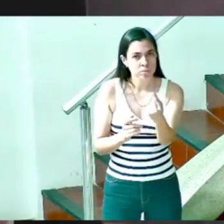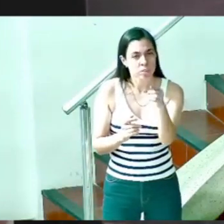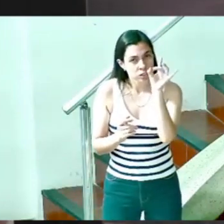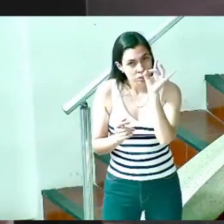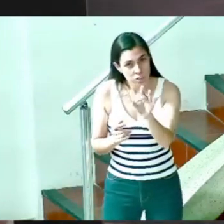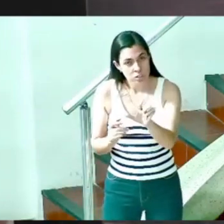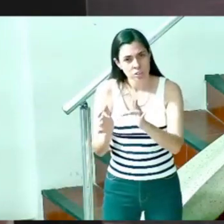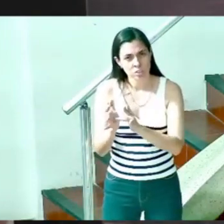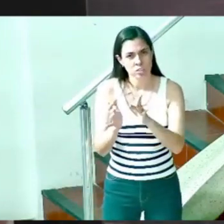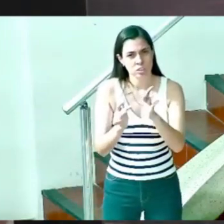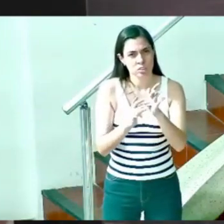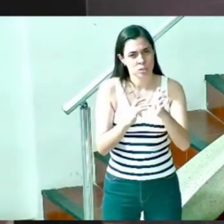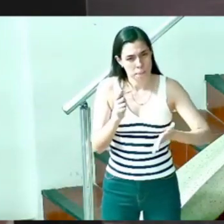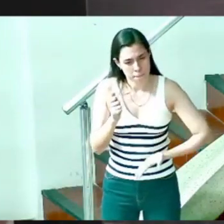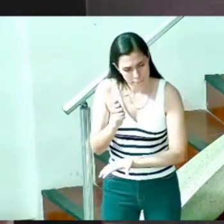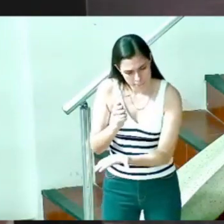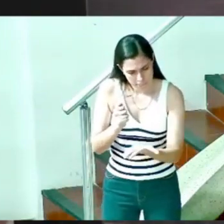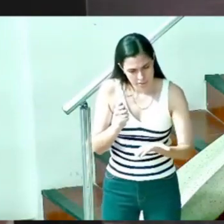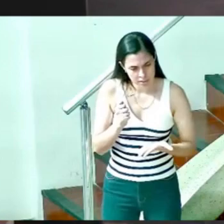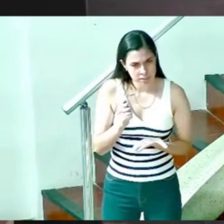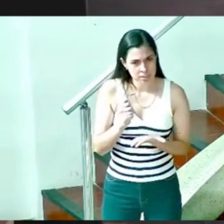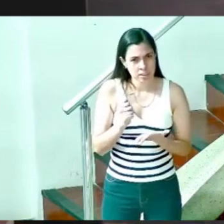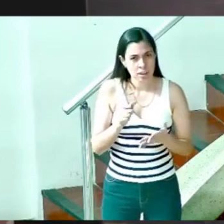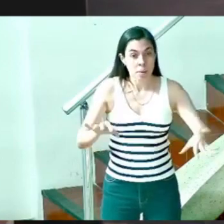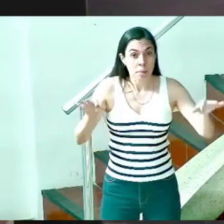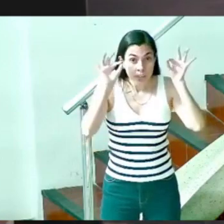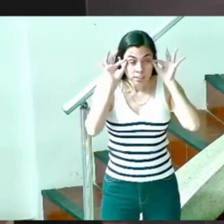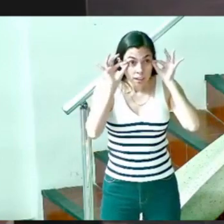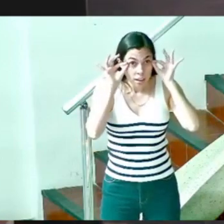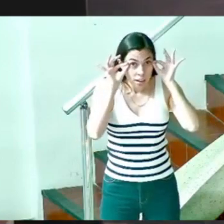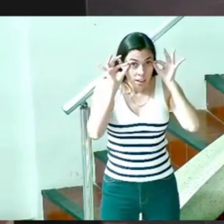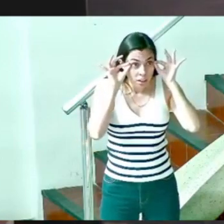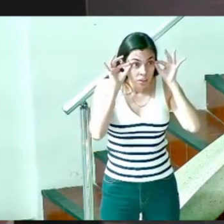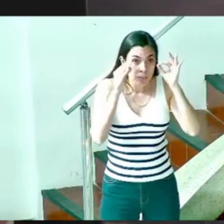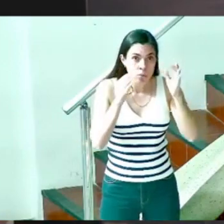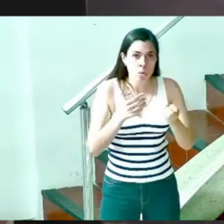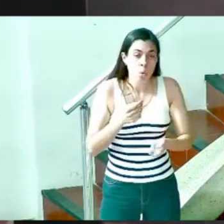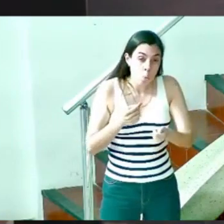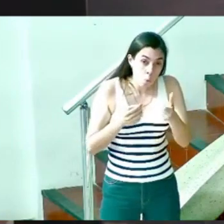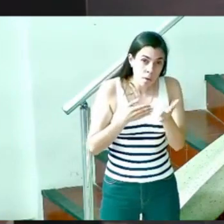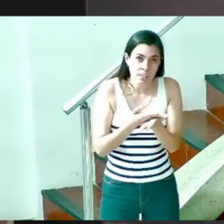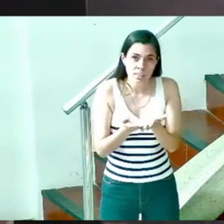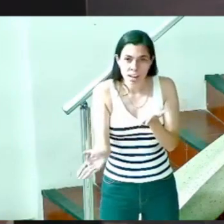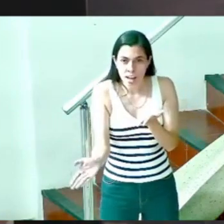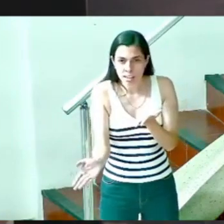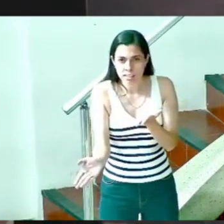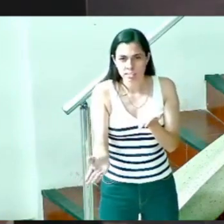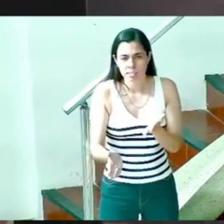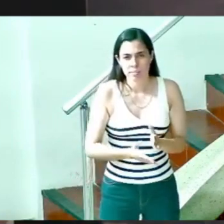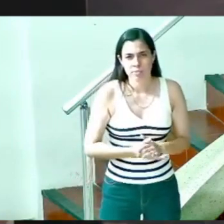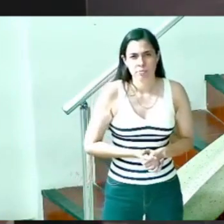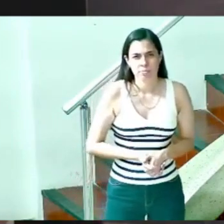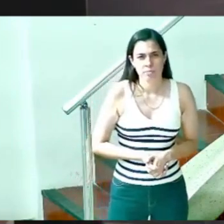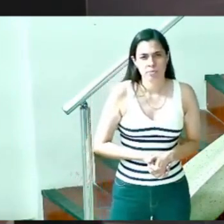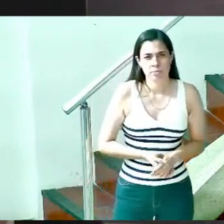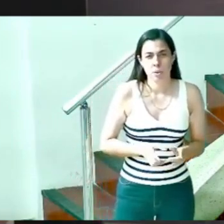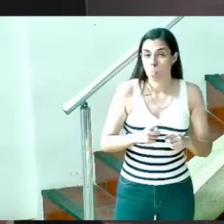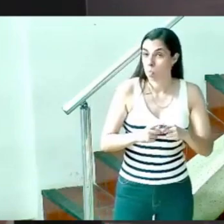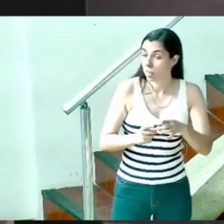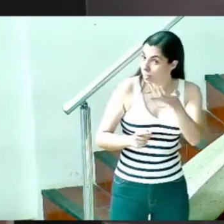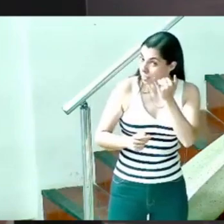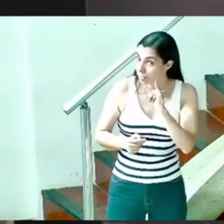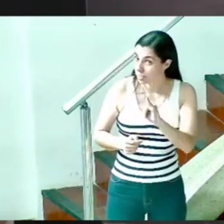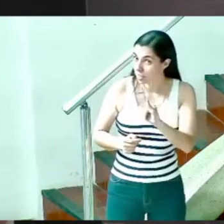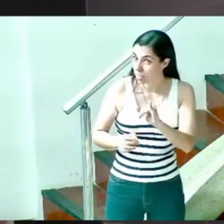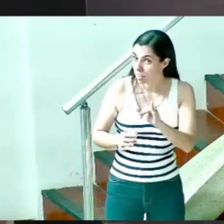para que vocês não caiam na possibilidade da apostasia e possam chegar à conclusão de que vocês nunca foram dos